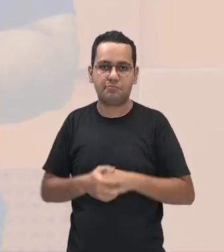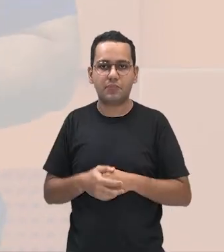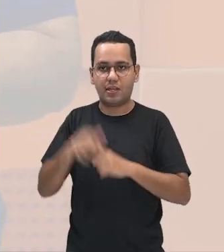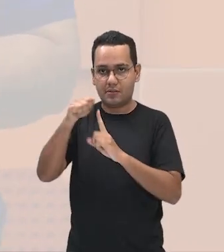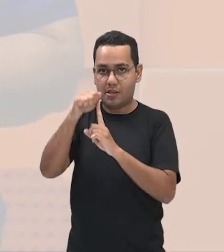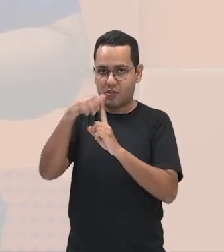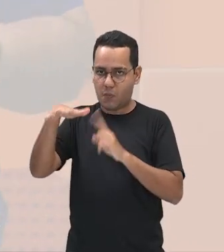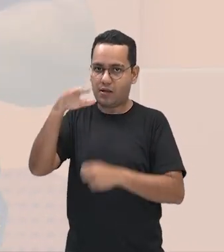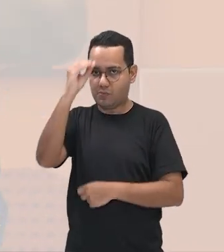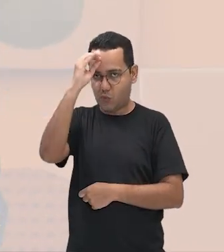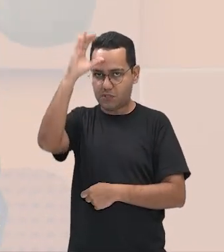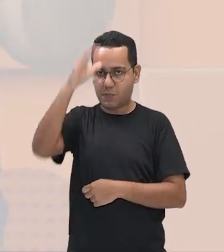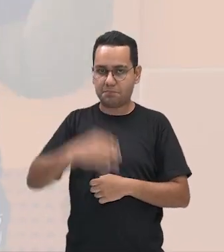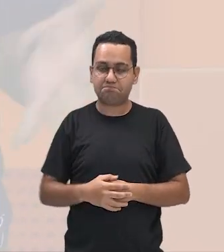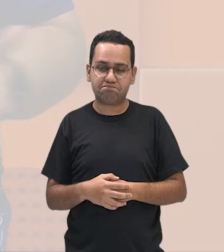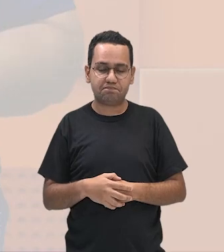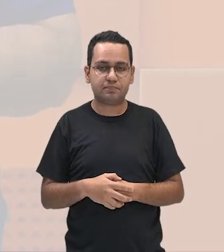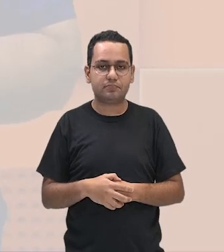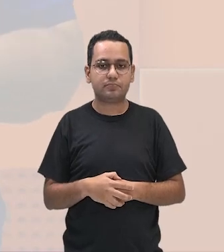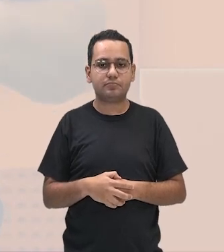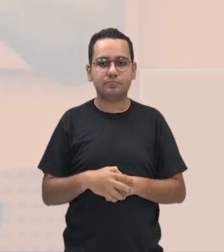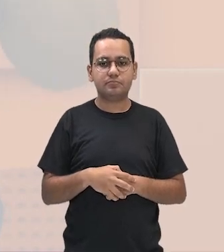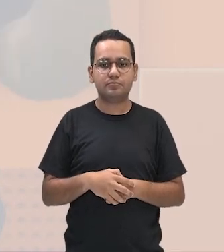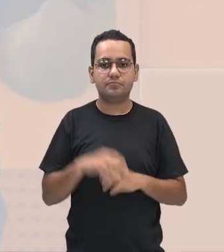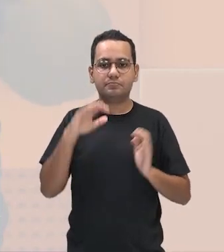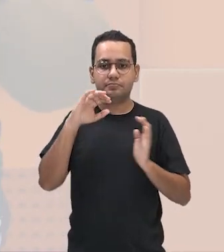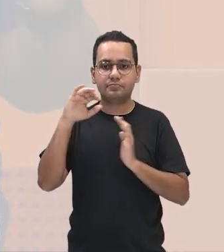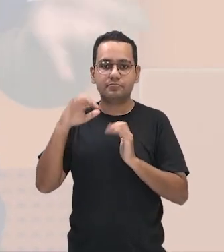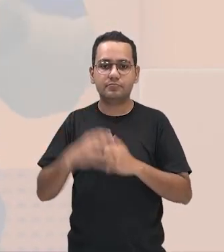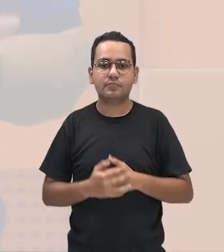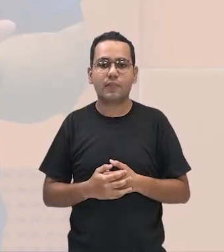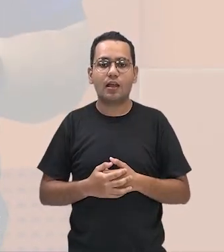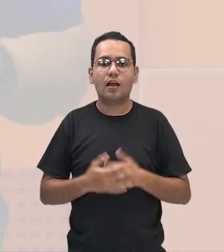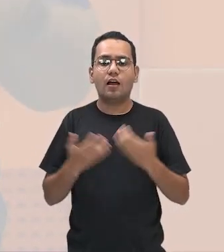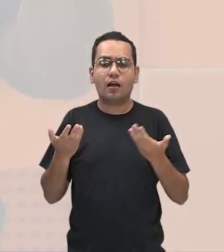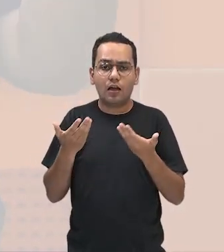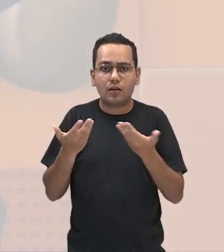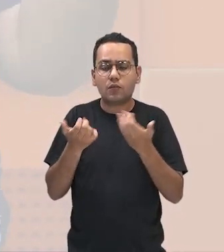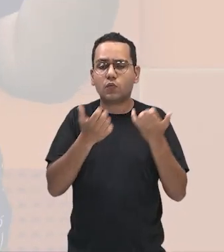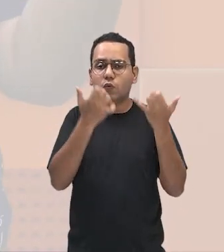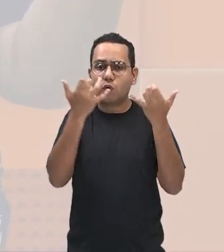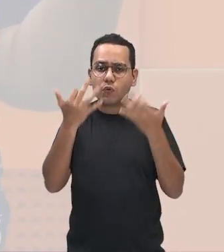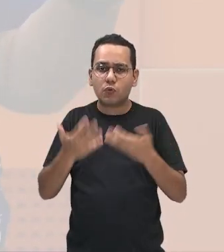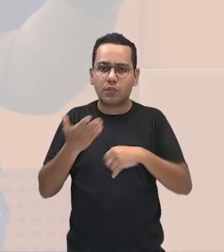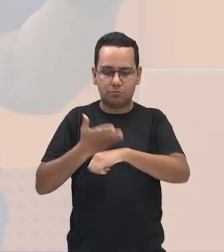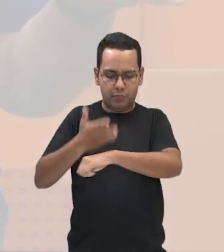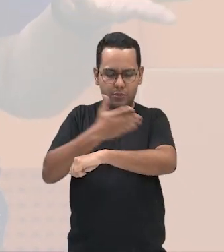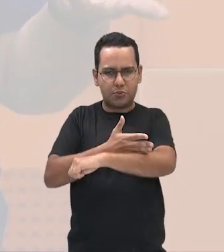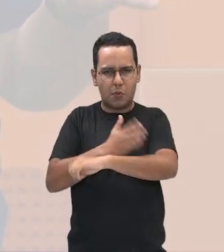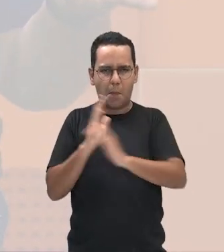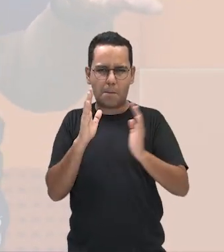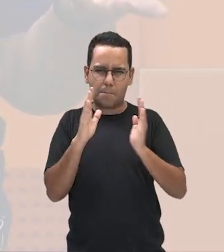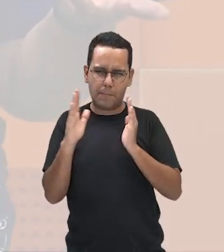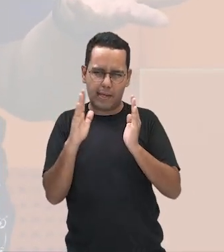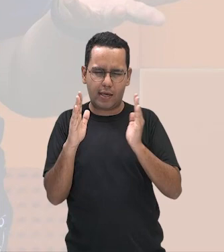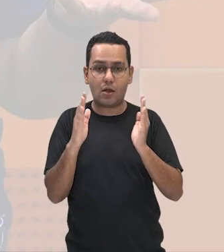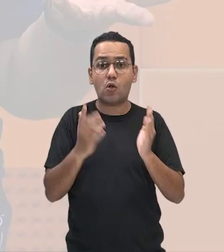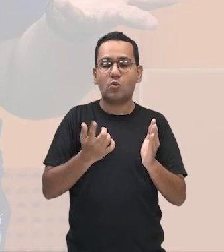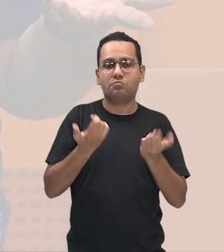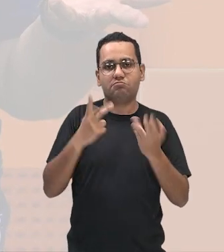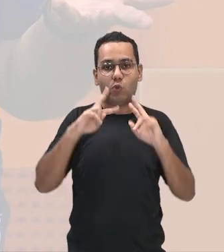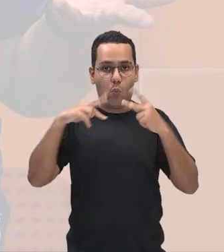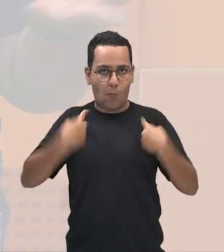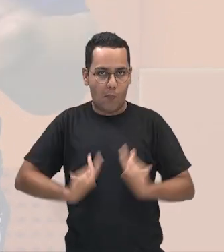Vou falar então um pouco para vocês agora sobre esse homem medieval que vivia numa dualidade. Ou você está no sagrado ou você está